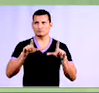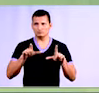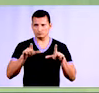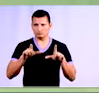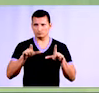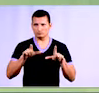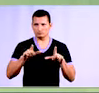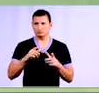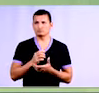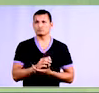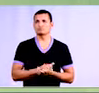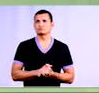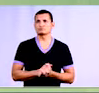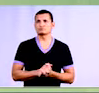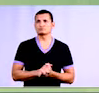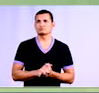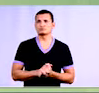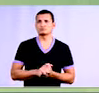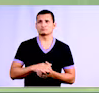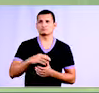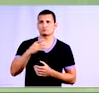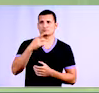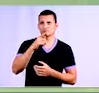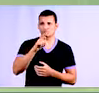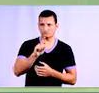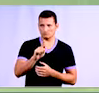sequencialmente, as páginas na sequência